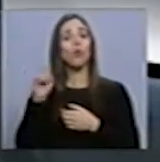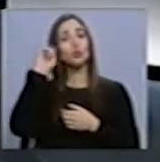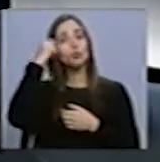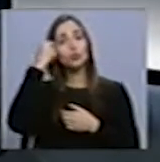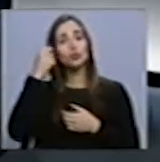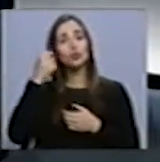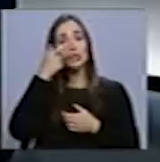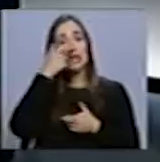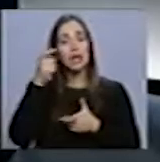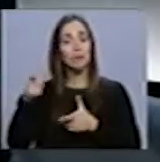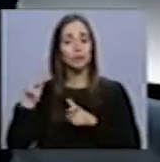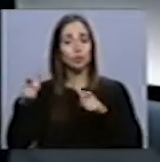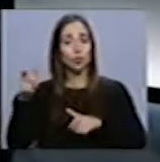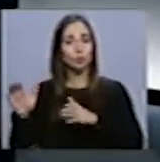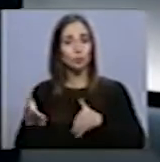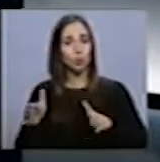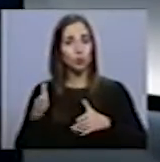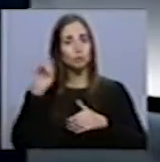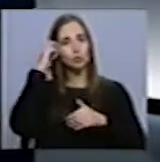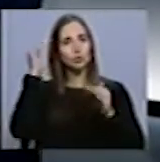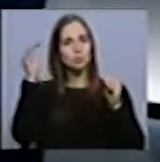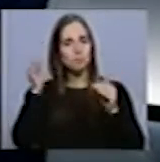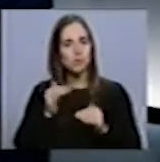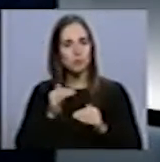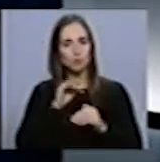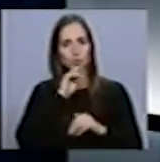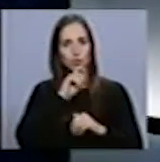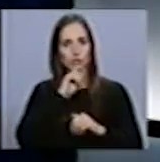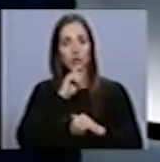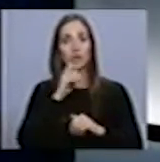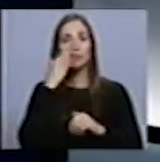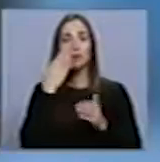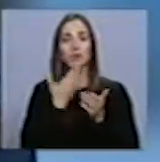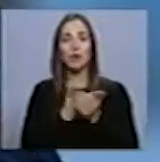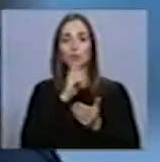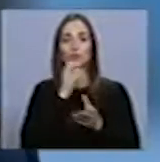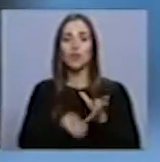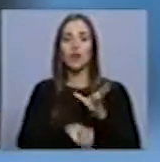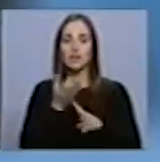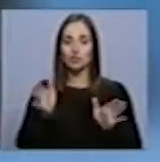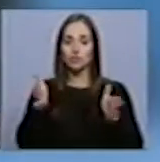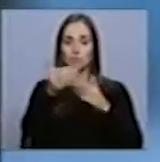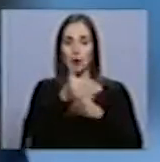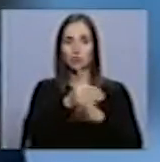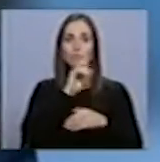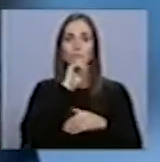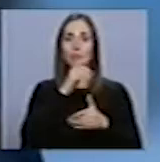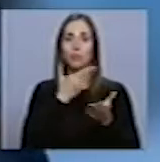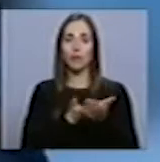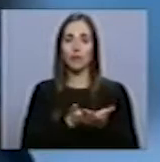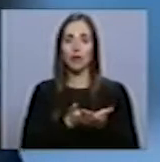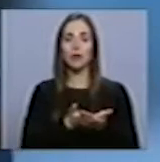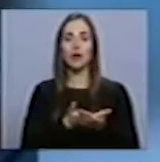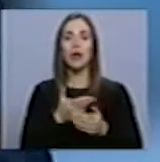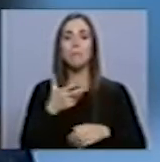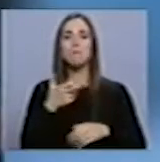e da uma maneira potenciar também é formação do parque para que possamos lo dar maior longevidade à madeira